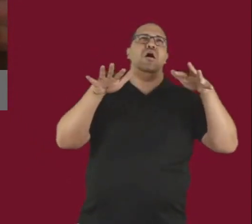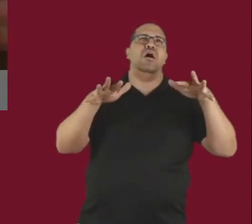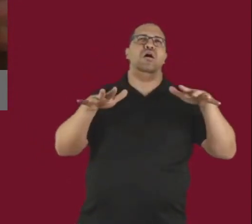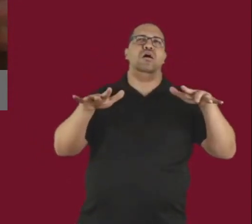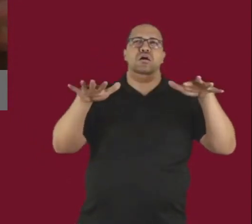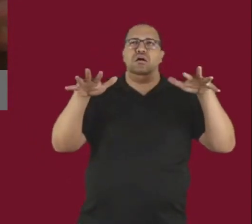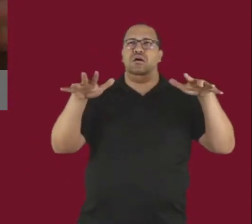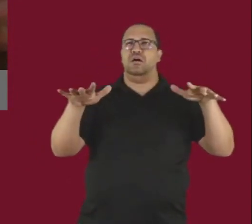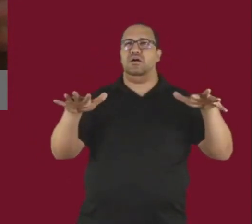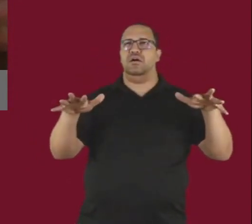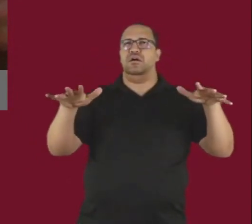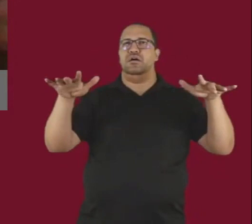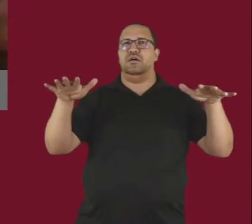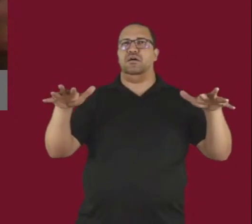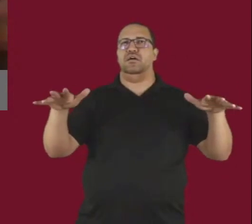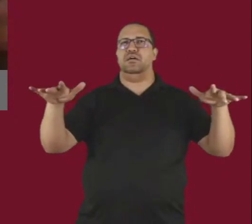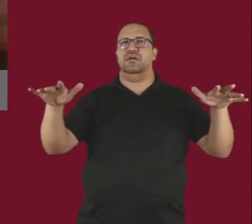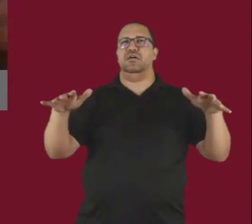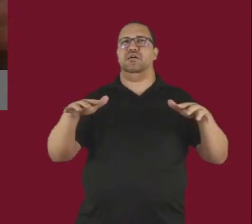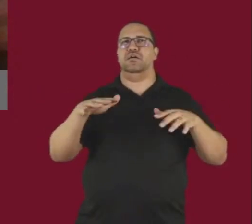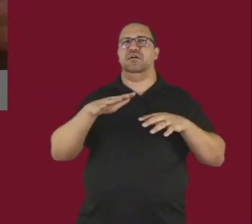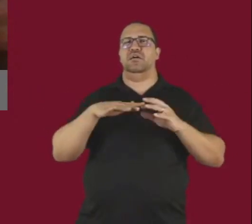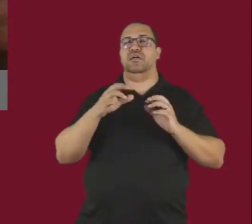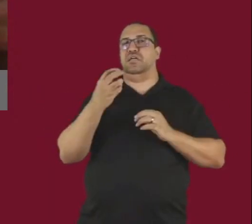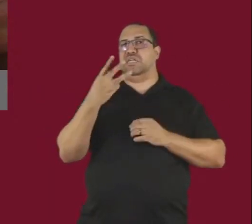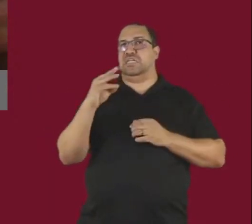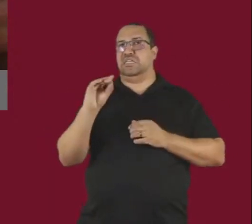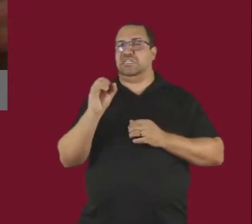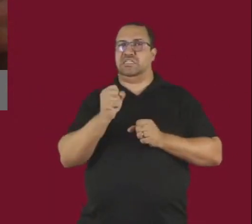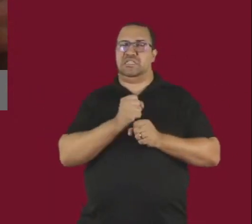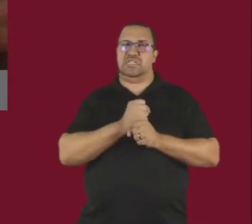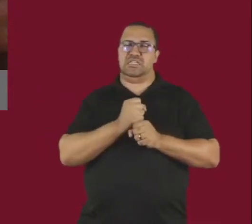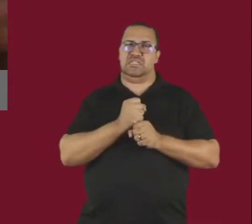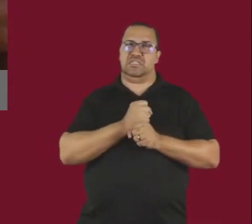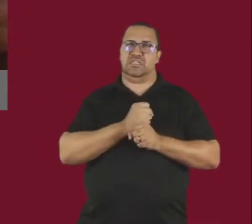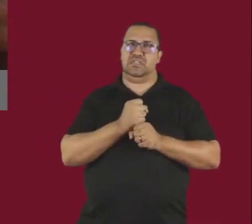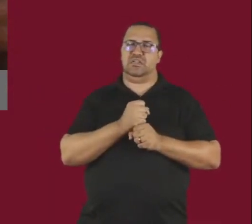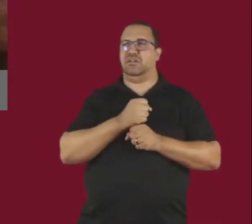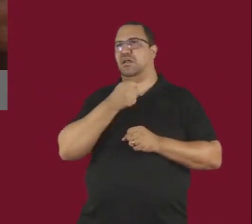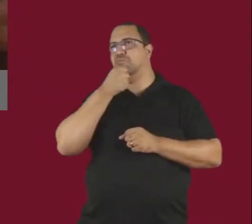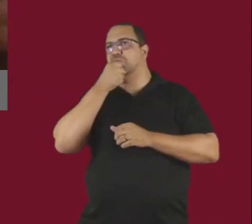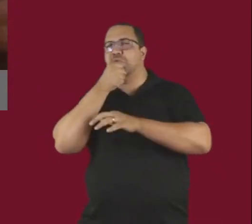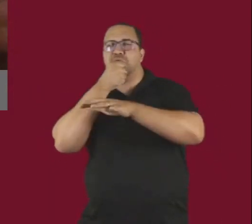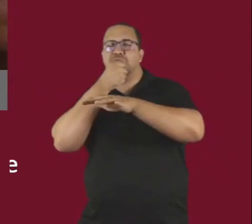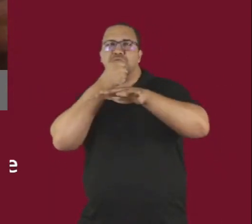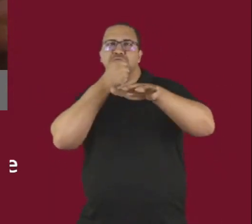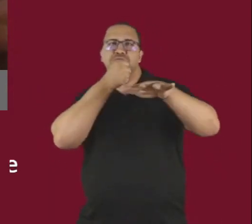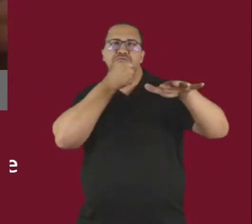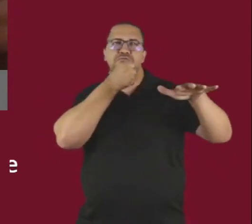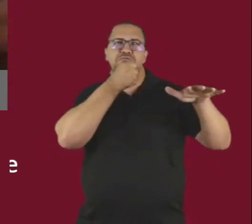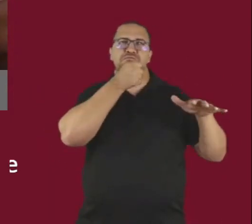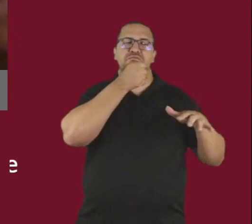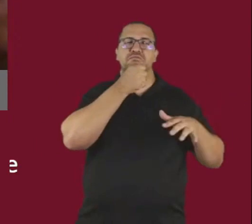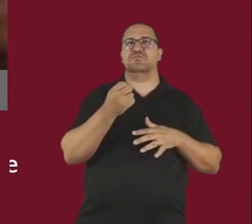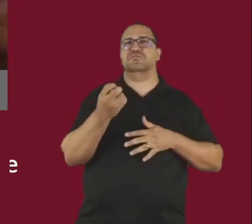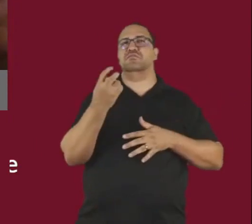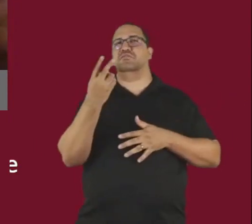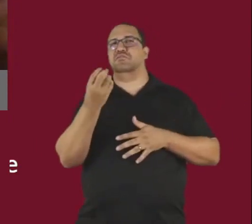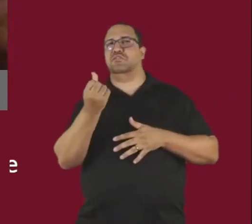Eu cubro a Amazônia há mais de 30 anos. Mas eu. Não, desculpa, há 26